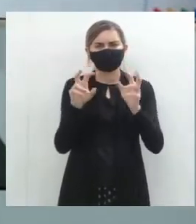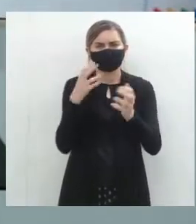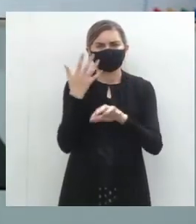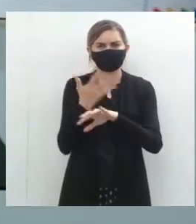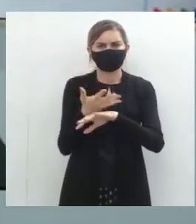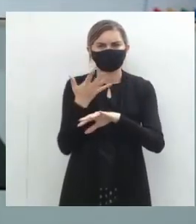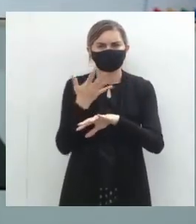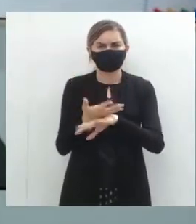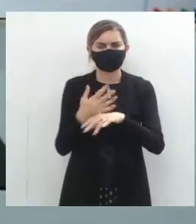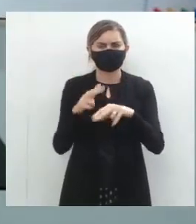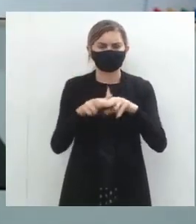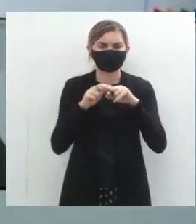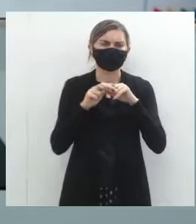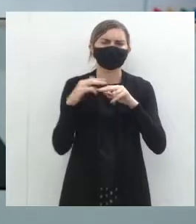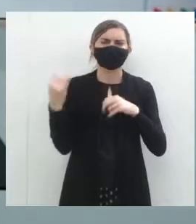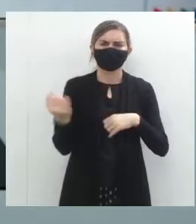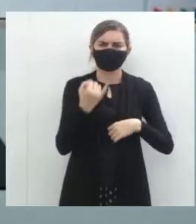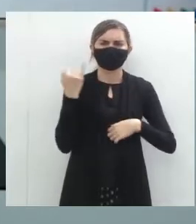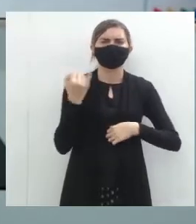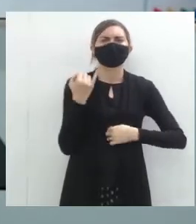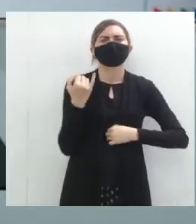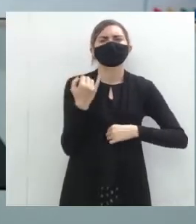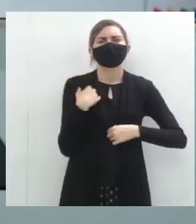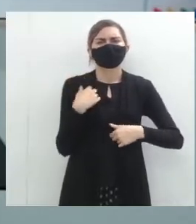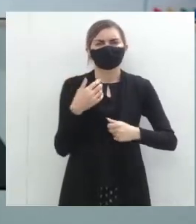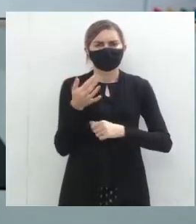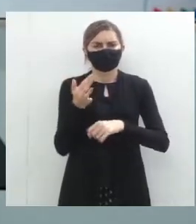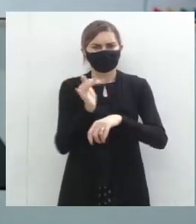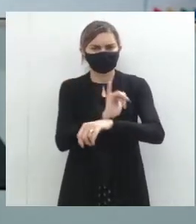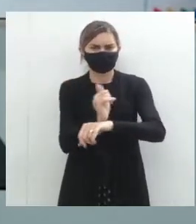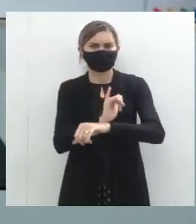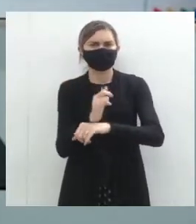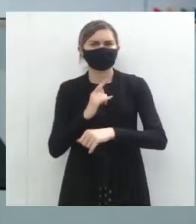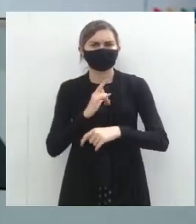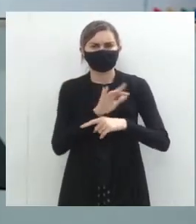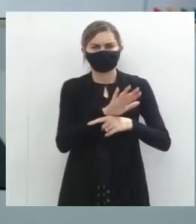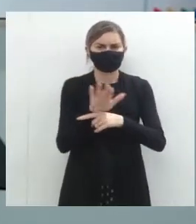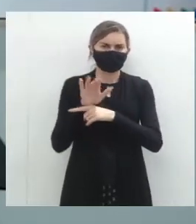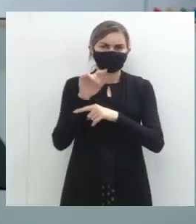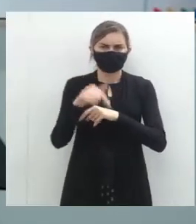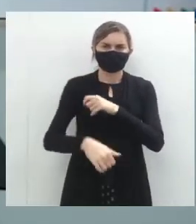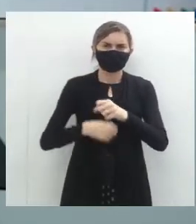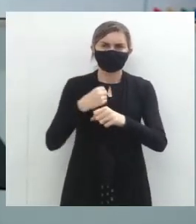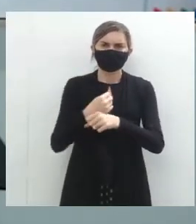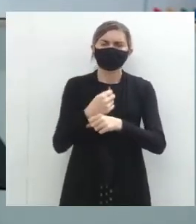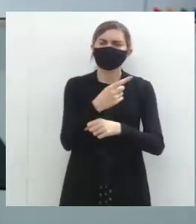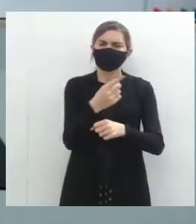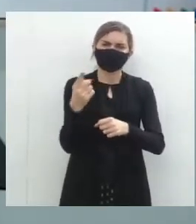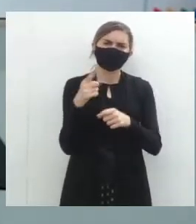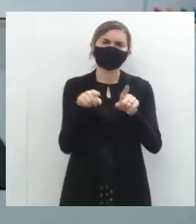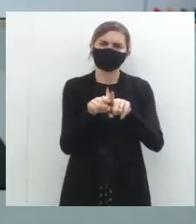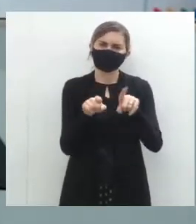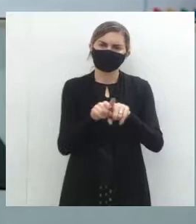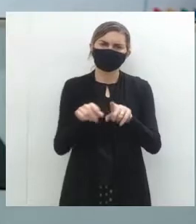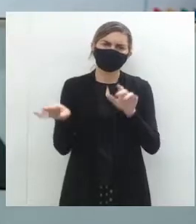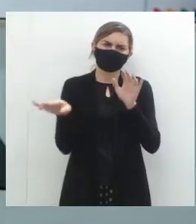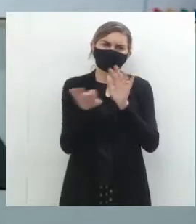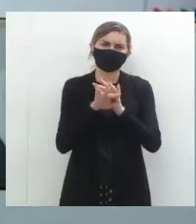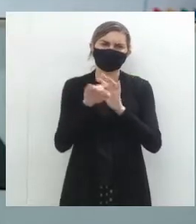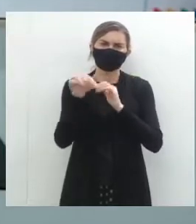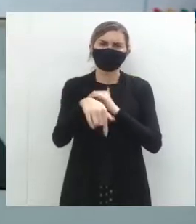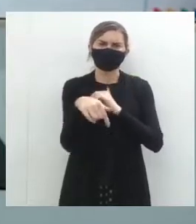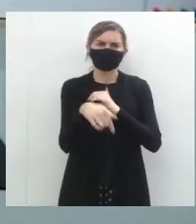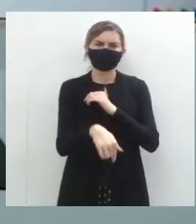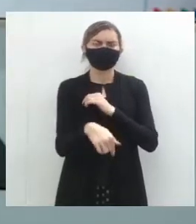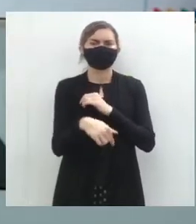Então por isso que é importante e por isso que o canal do EducaPE lá no YouTube vai te ajudar muito esse ano, tá? E você também que está chegando na rede